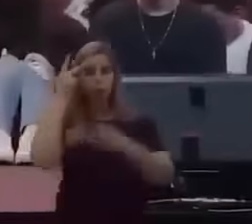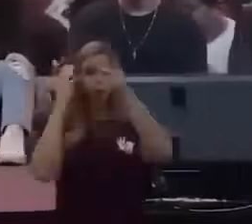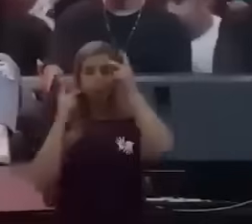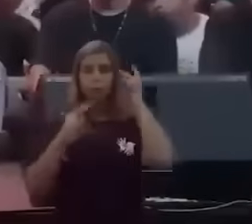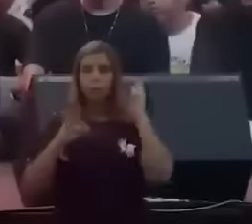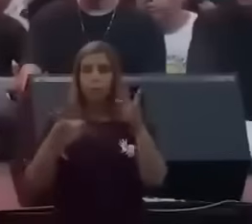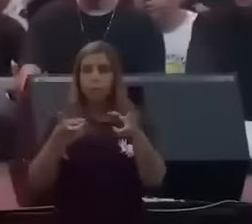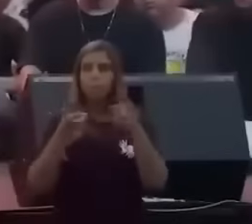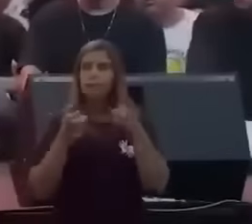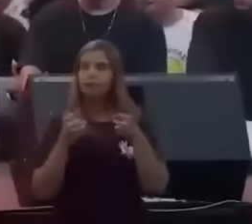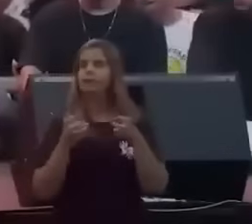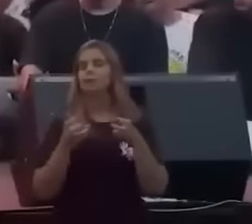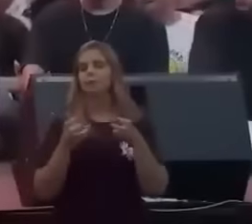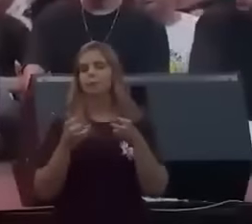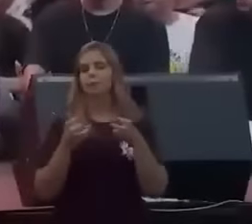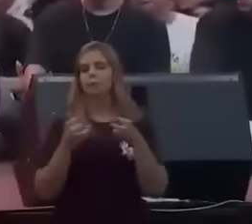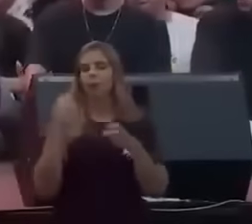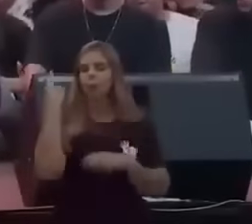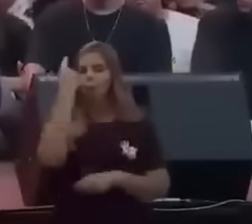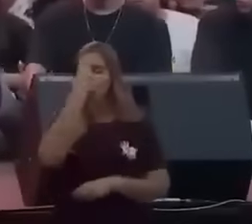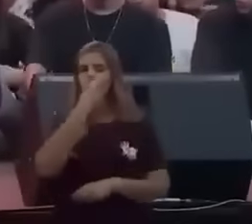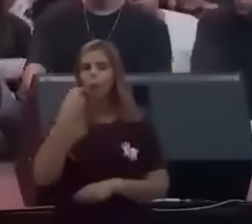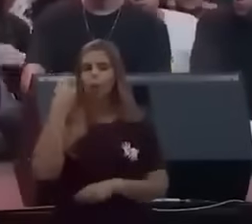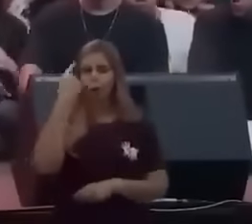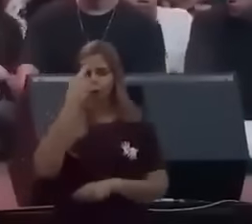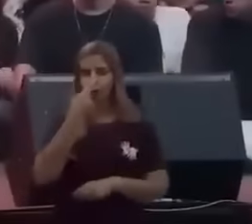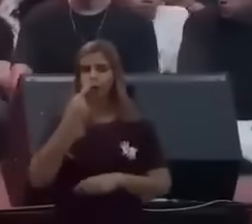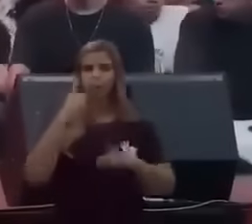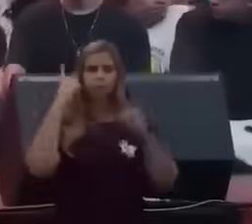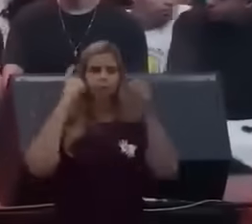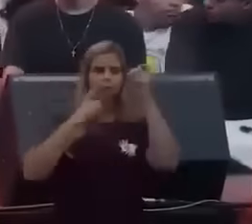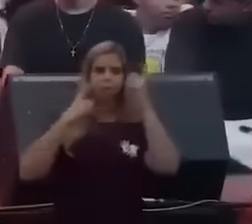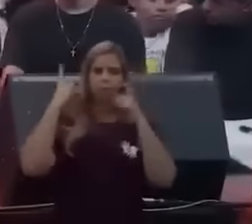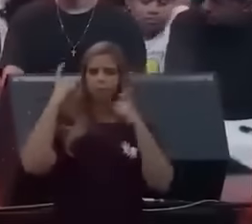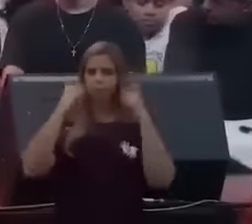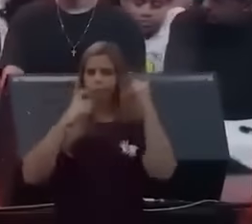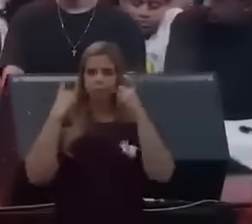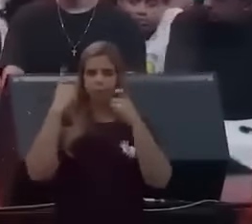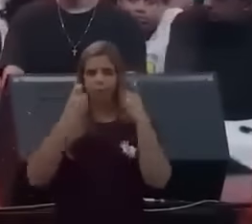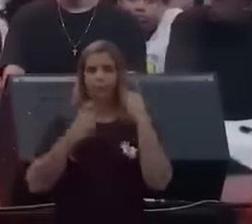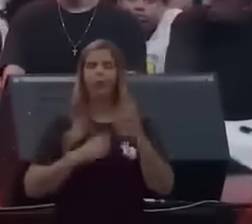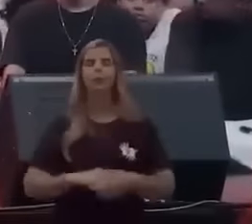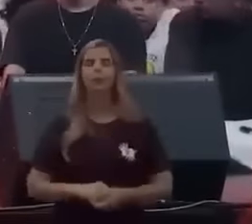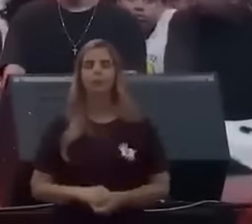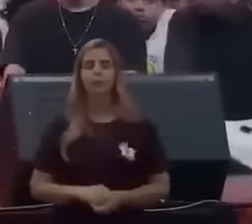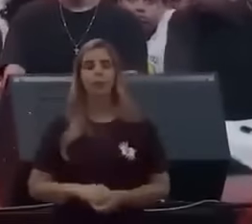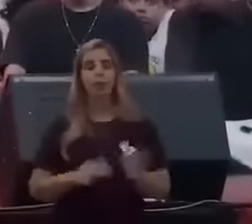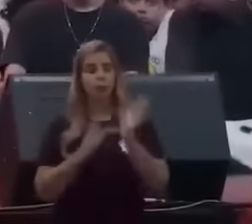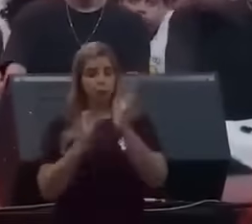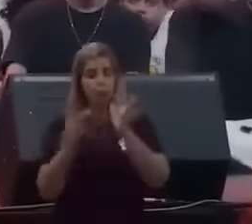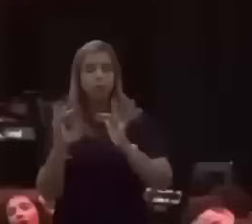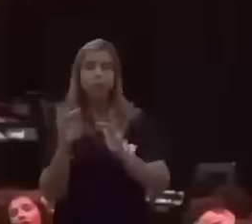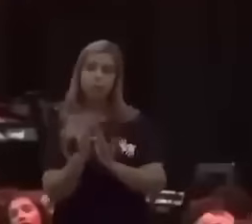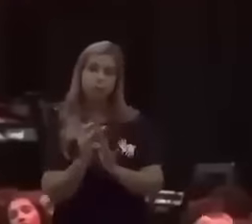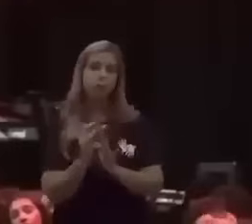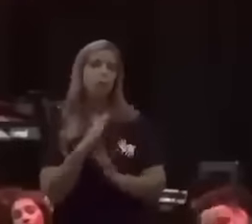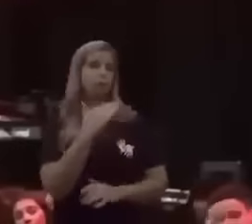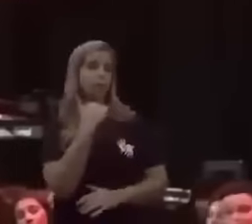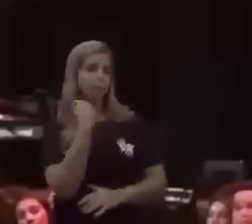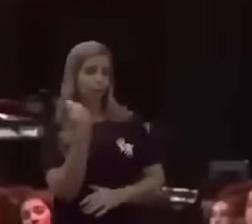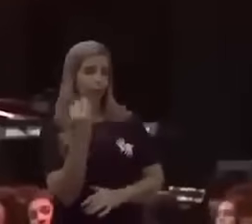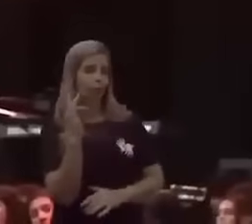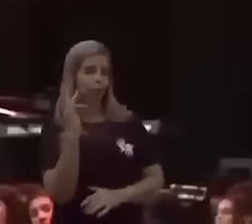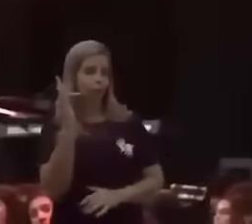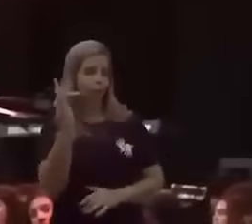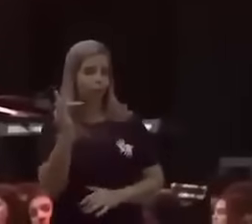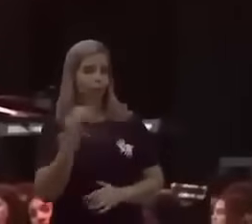estava indo para Jerusalém, indo para morrer, e ele sabia disso. E agora diz a Escritura que ele está